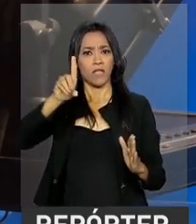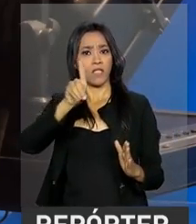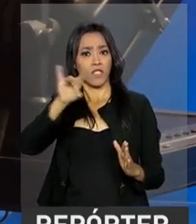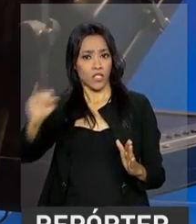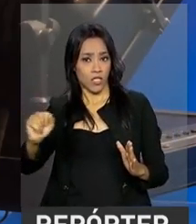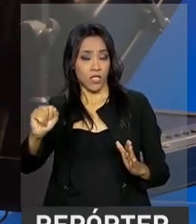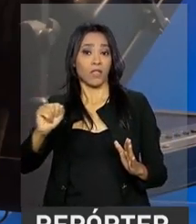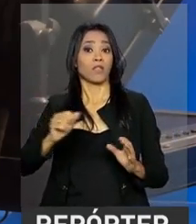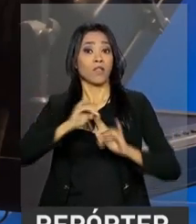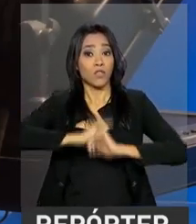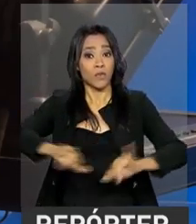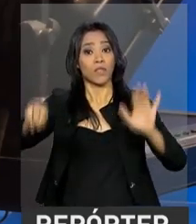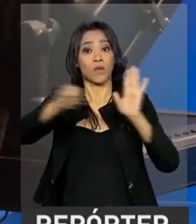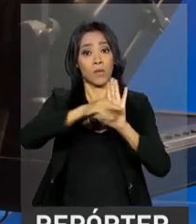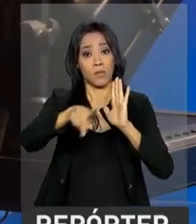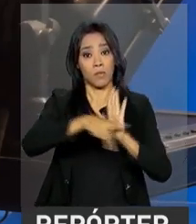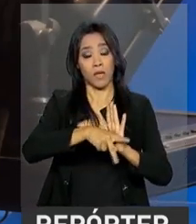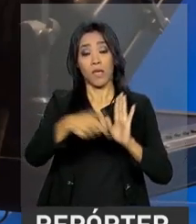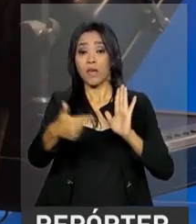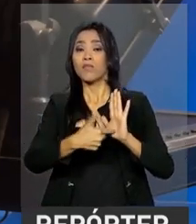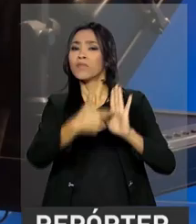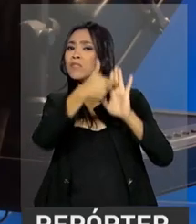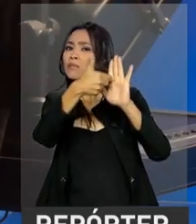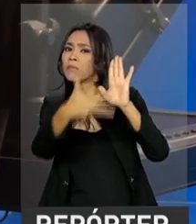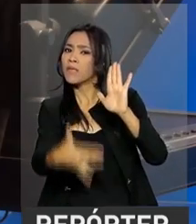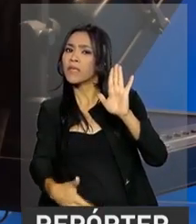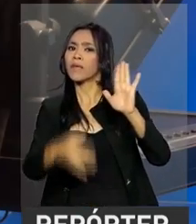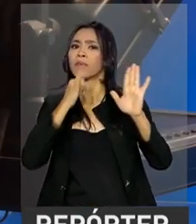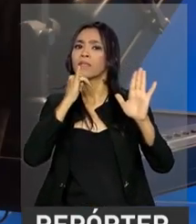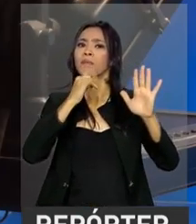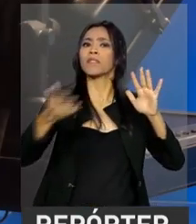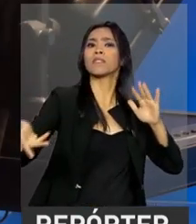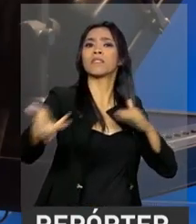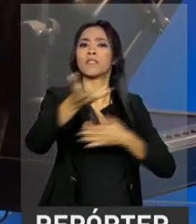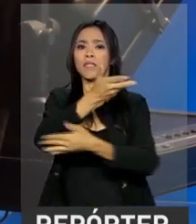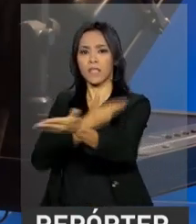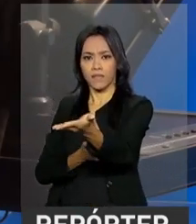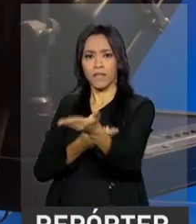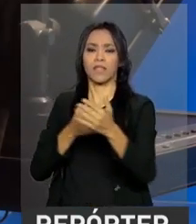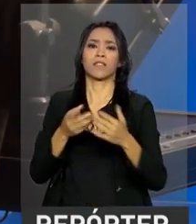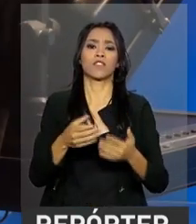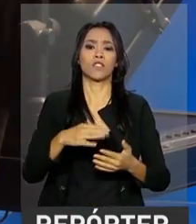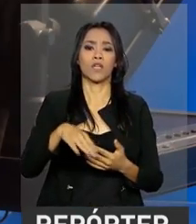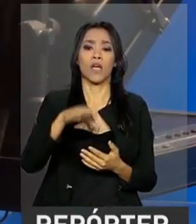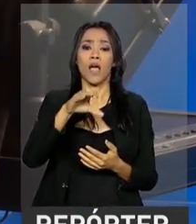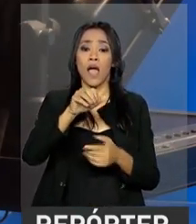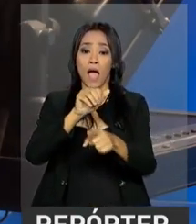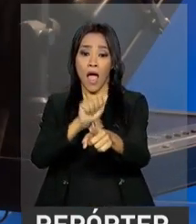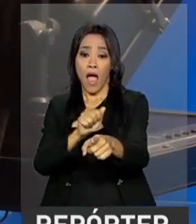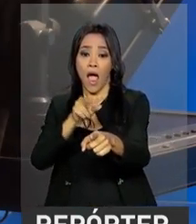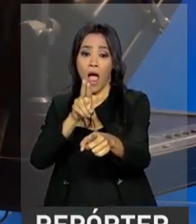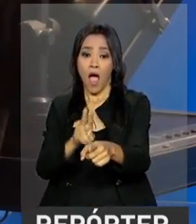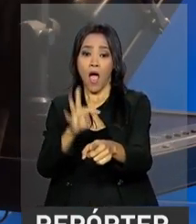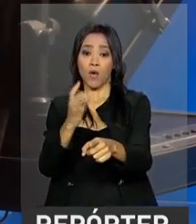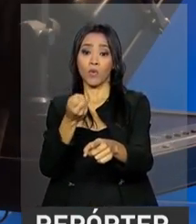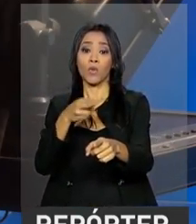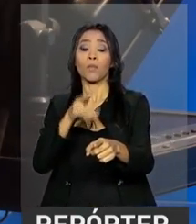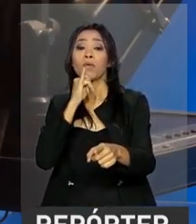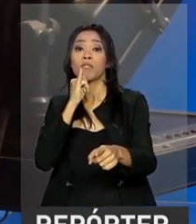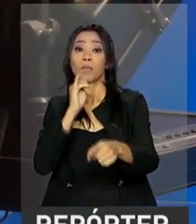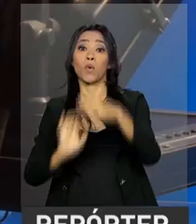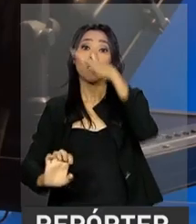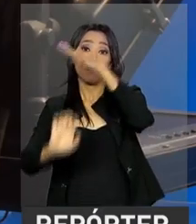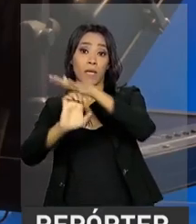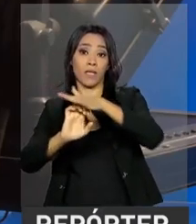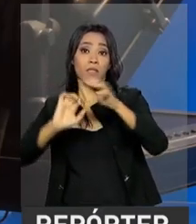MP o texto possibilita ainda que pedidos de transferência direta de outorga que ocorre quando a emissora muda de dono e